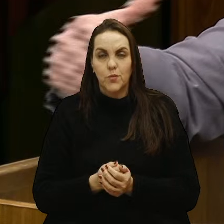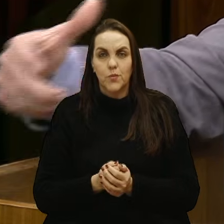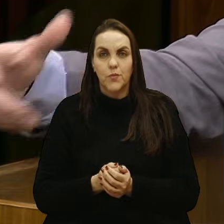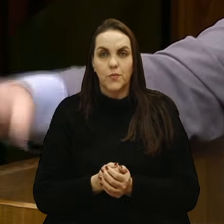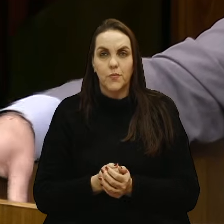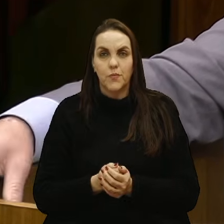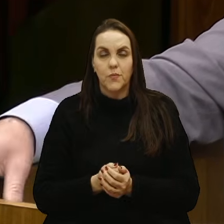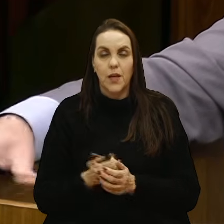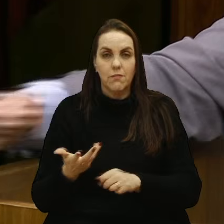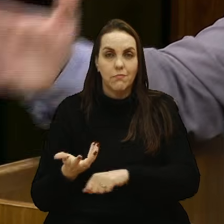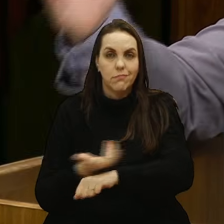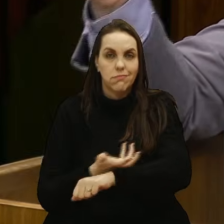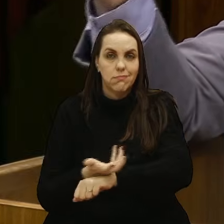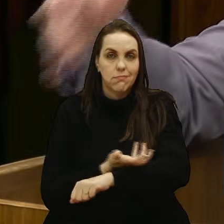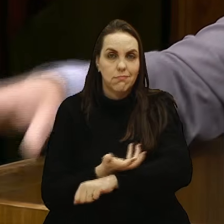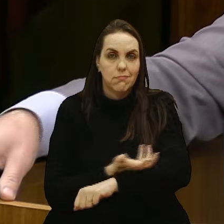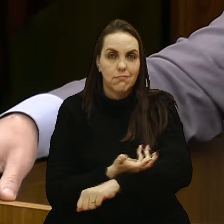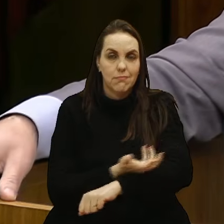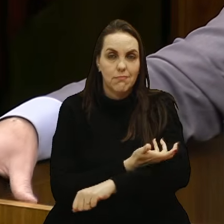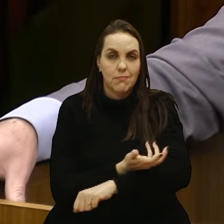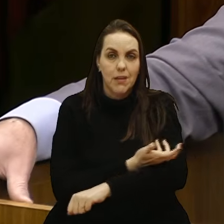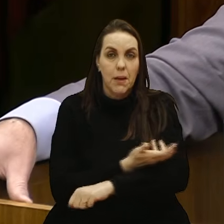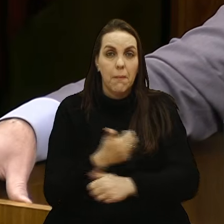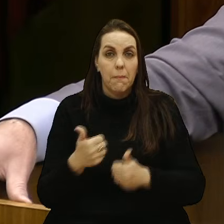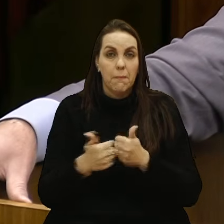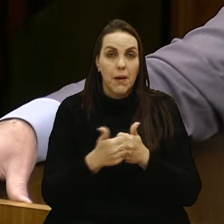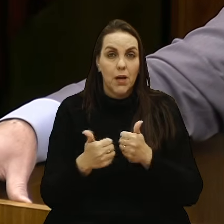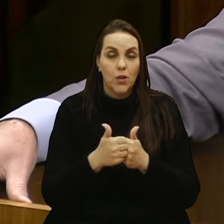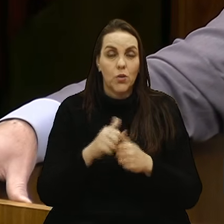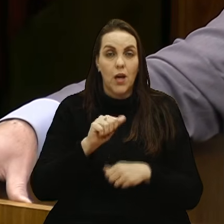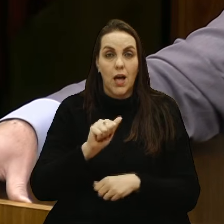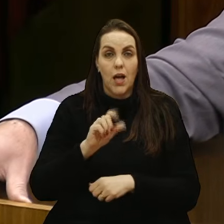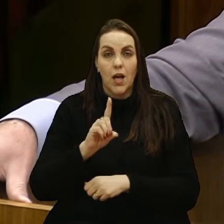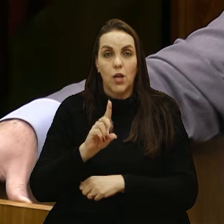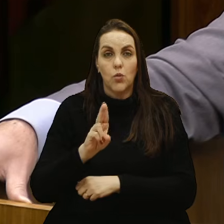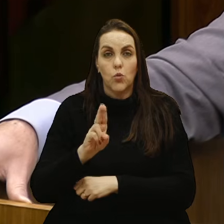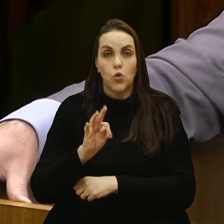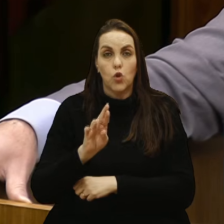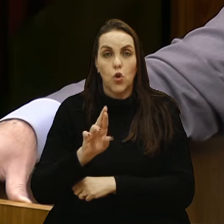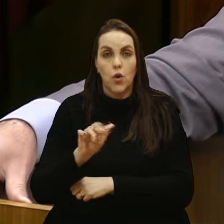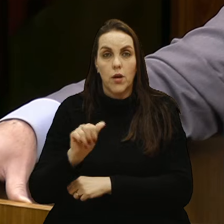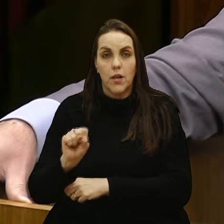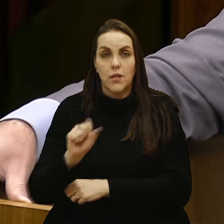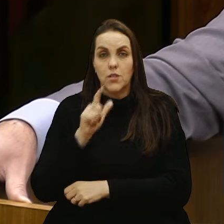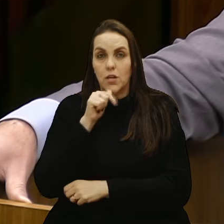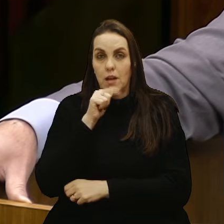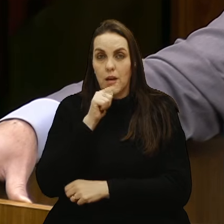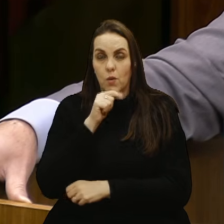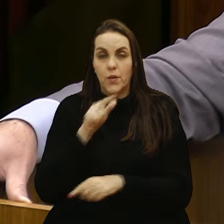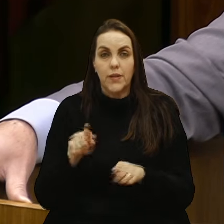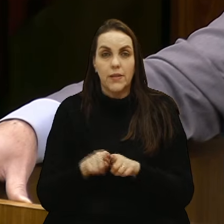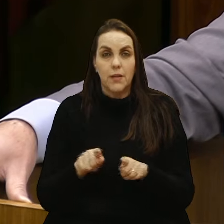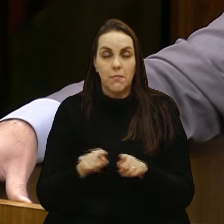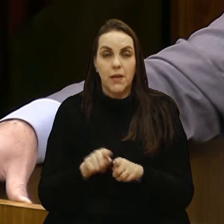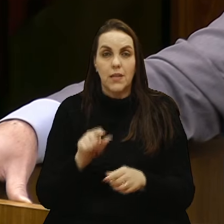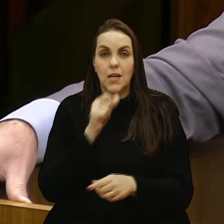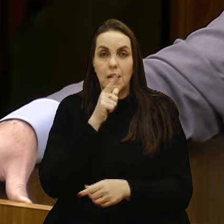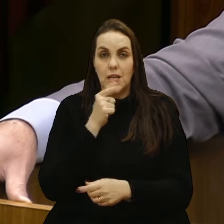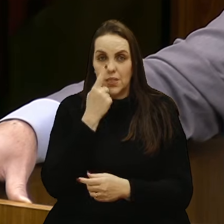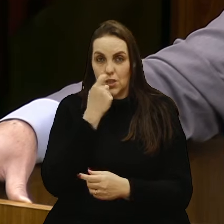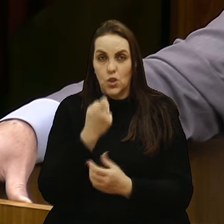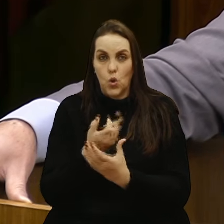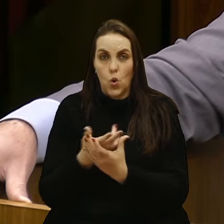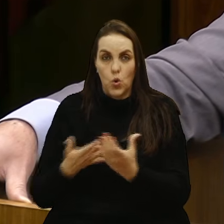a roçada junto às adutoras de água, né, e aos emissários de esgoto, né.